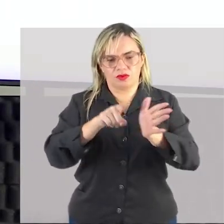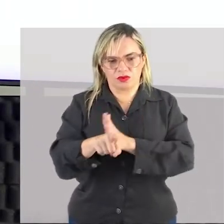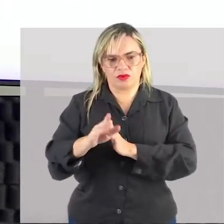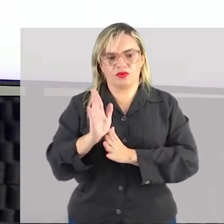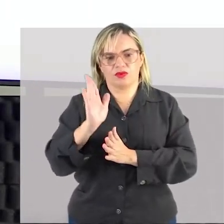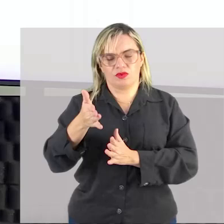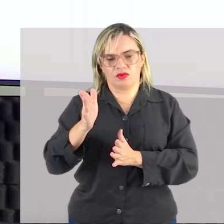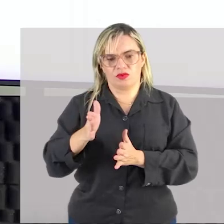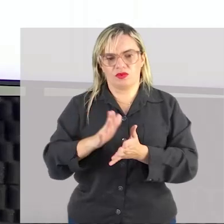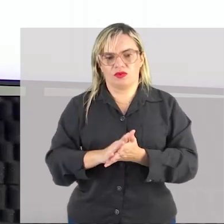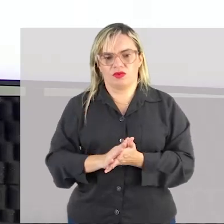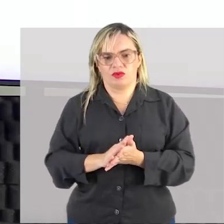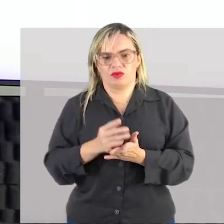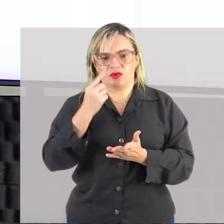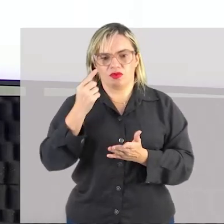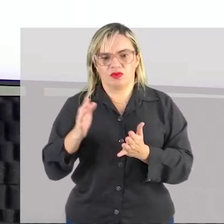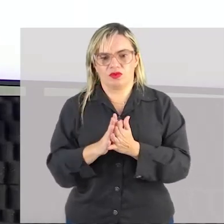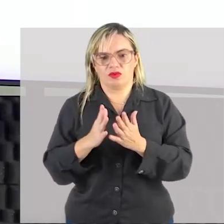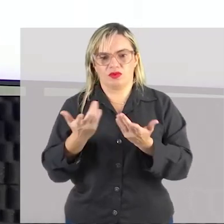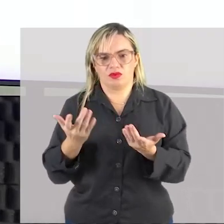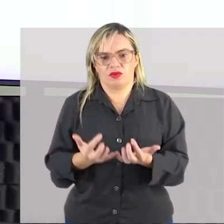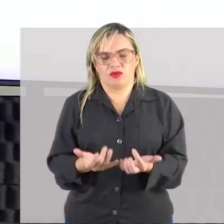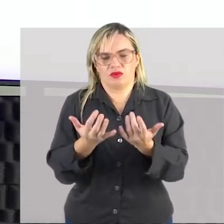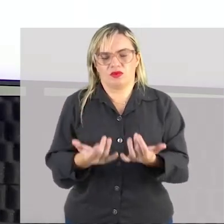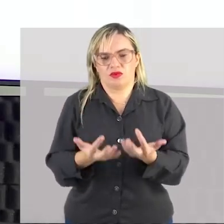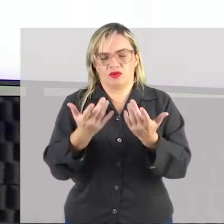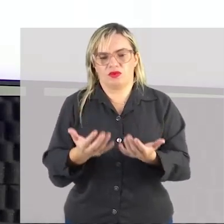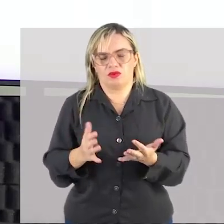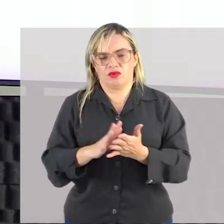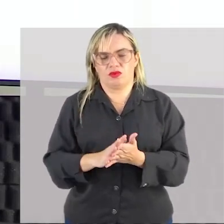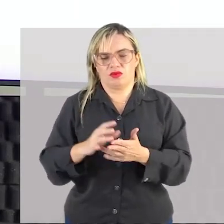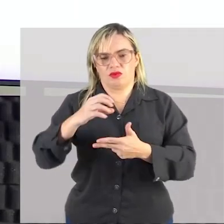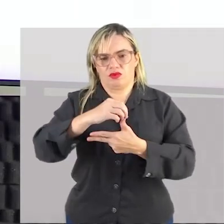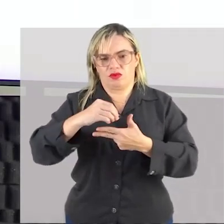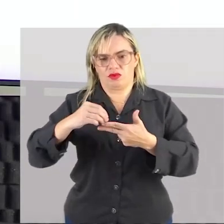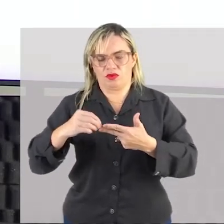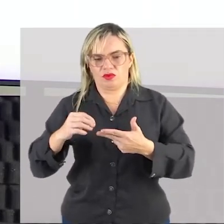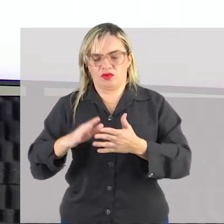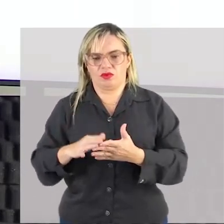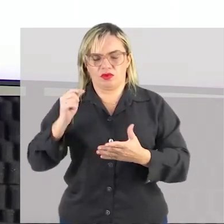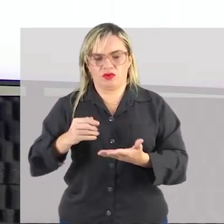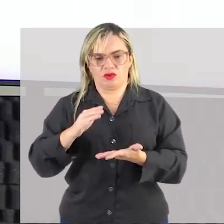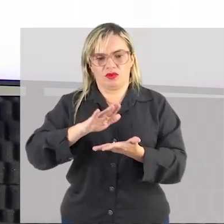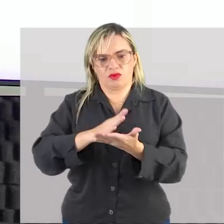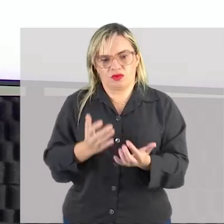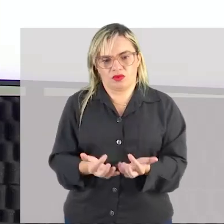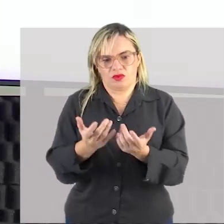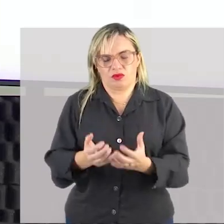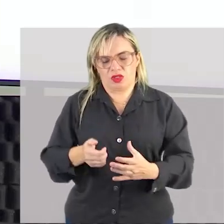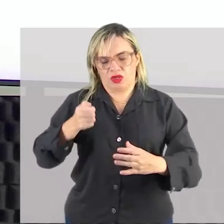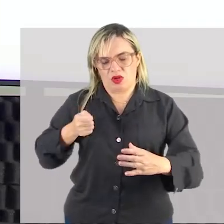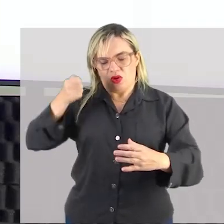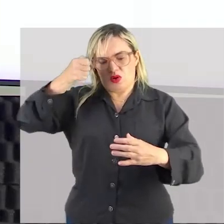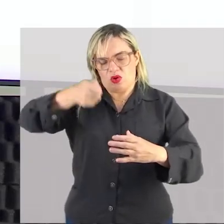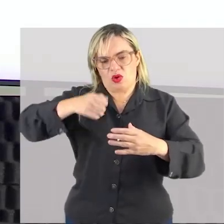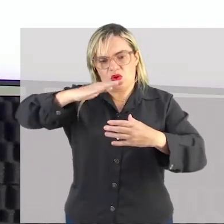associada à ebulição, um dia desse. O próprio Enem colocava também uma questão da panela de pressão, perguntando lá por que que a